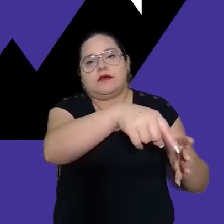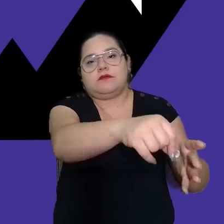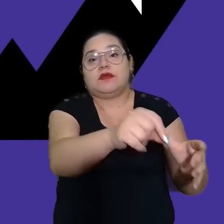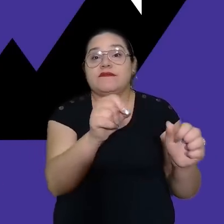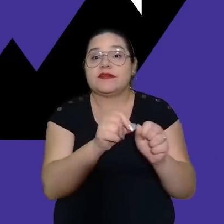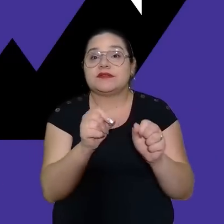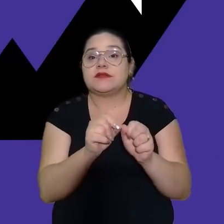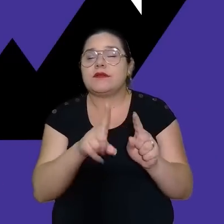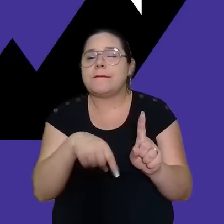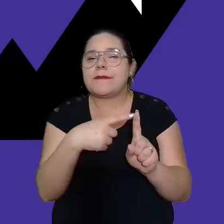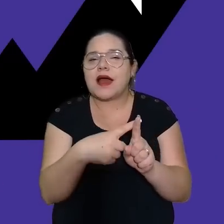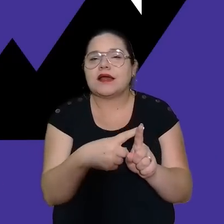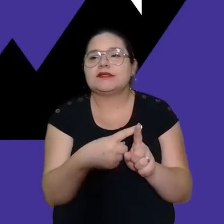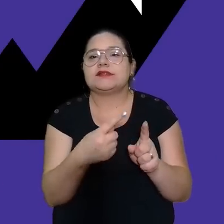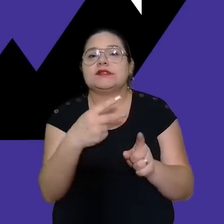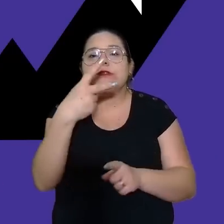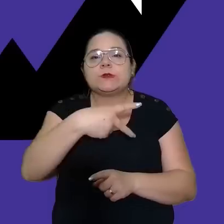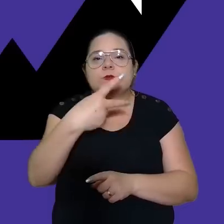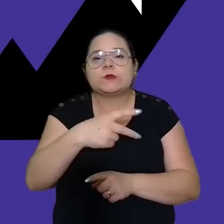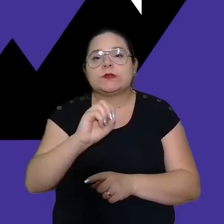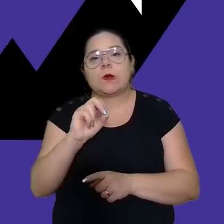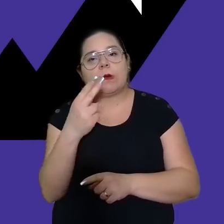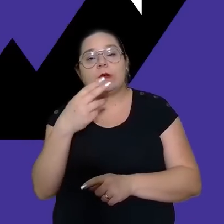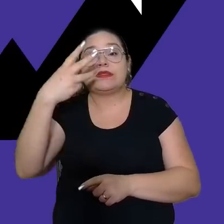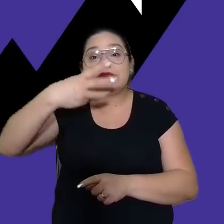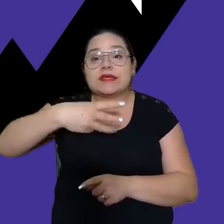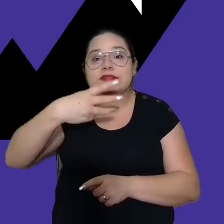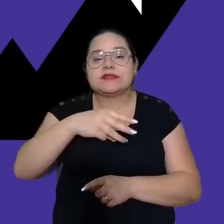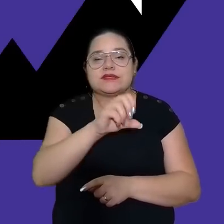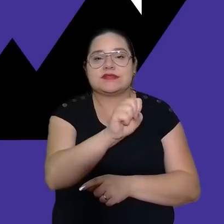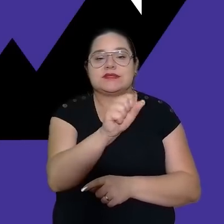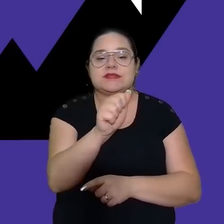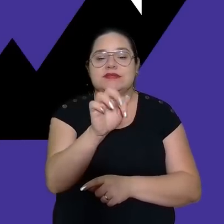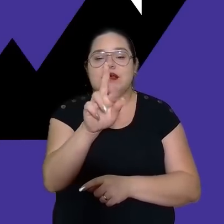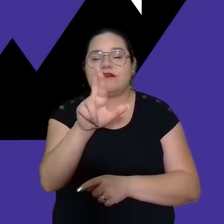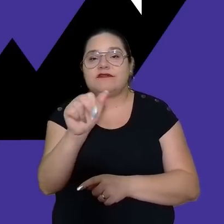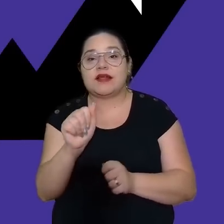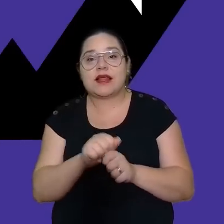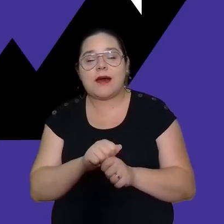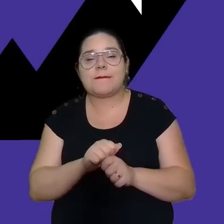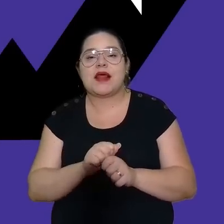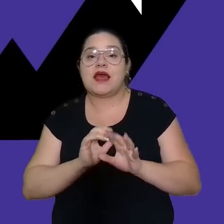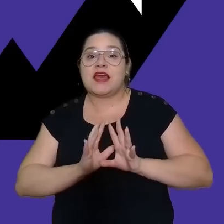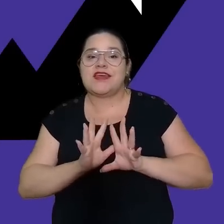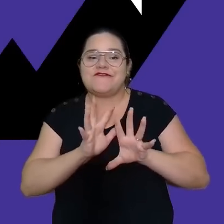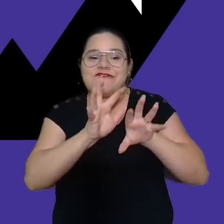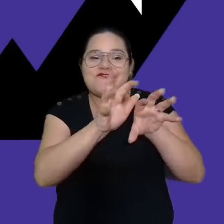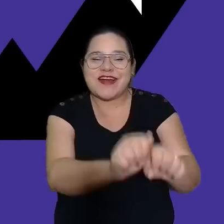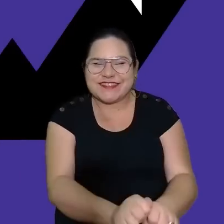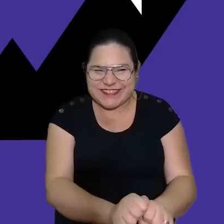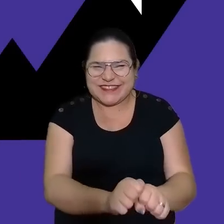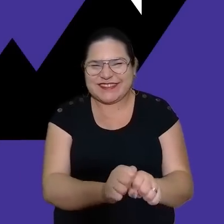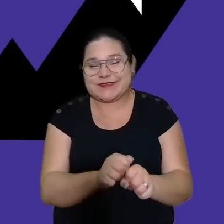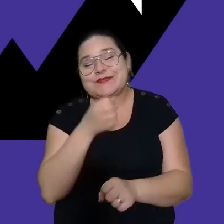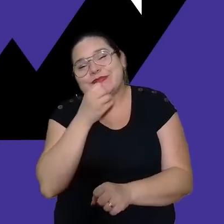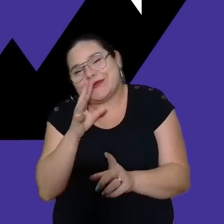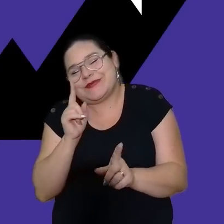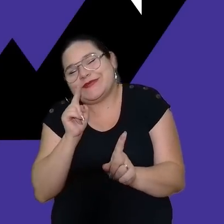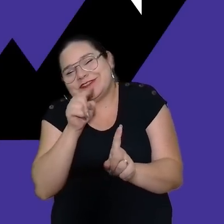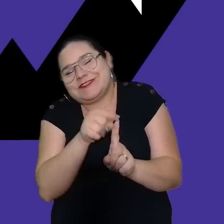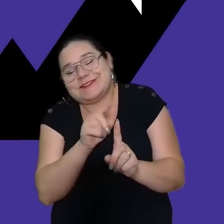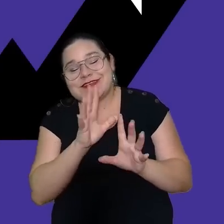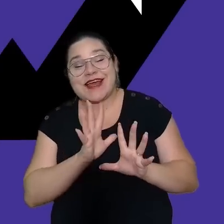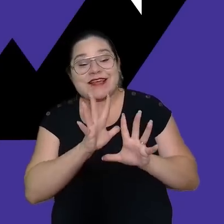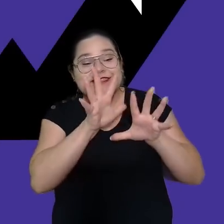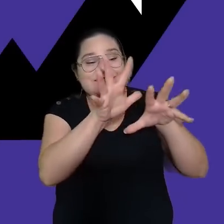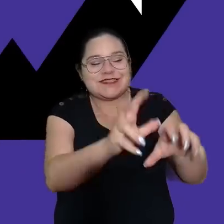segunda ou mesmo terceira safra, e podemos invadir o pasto no bom sentido, que é trazer a agricultura para o pasto,